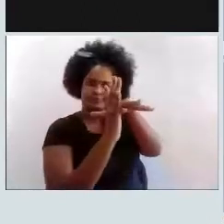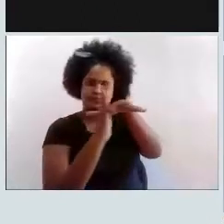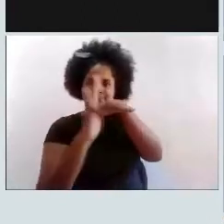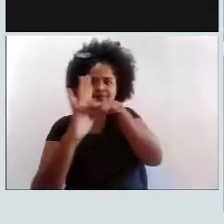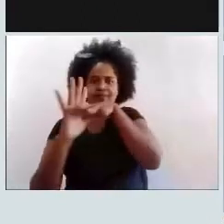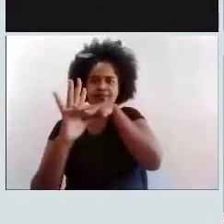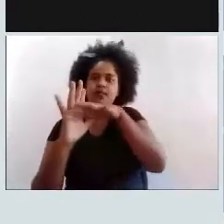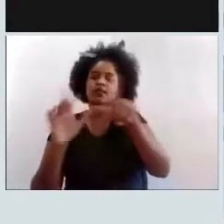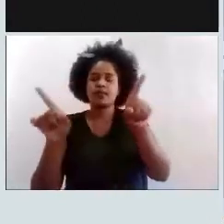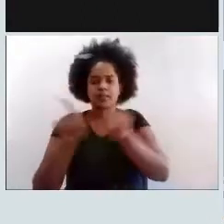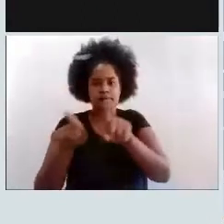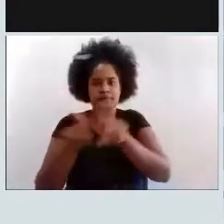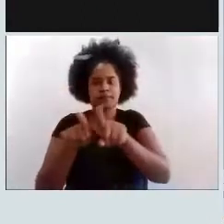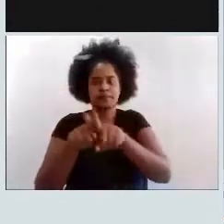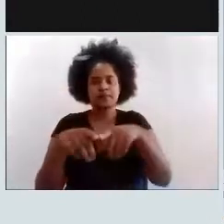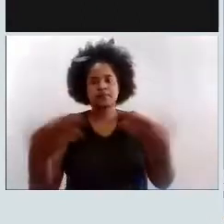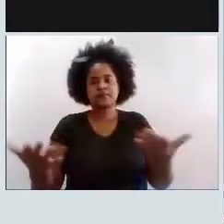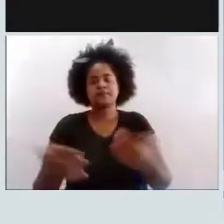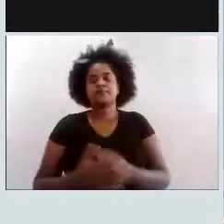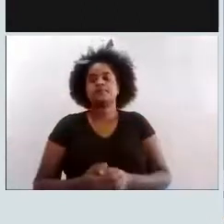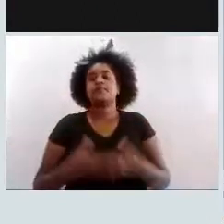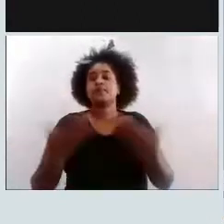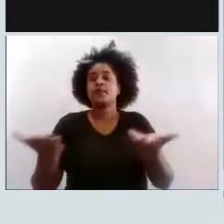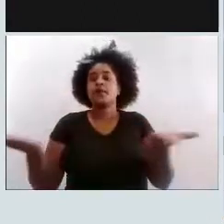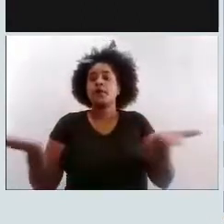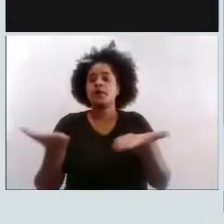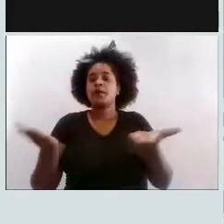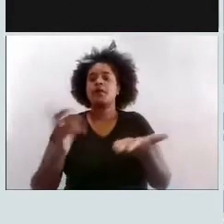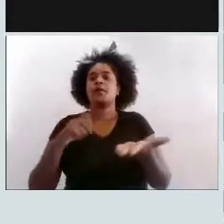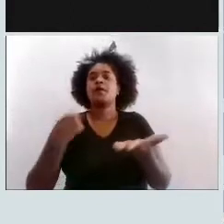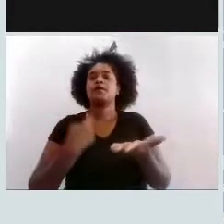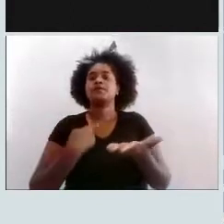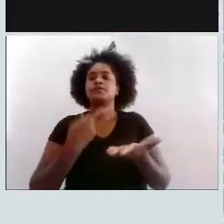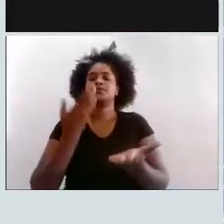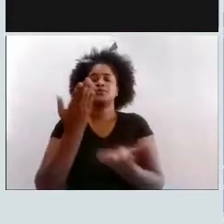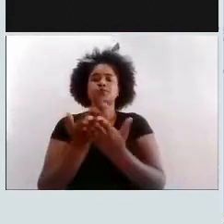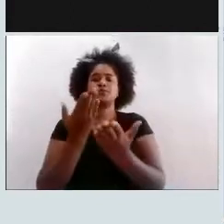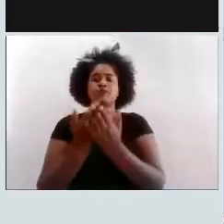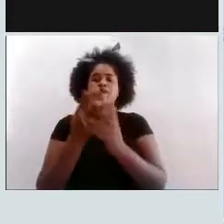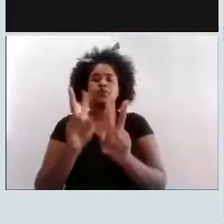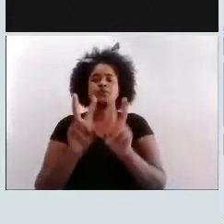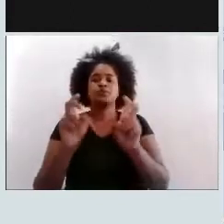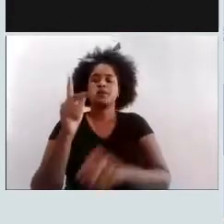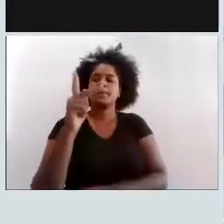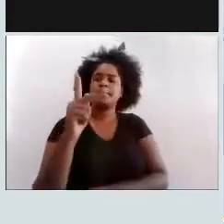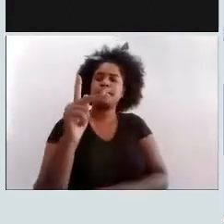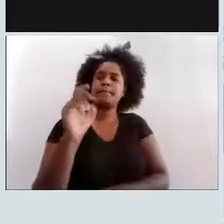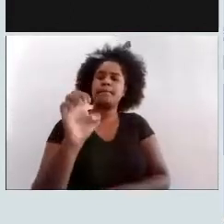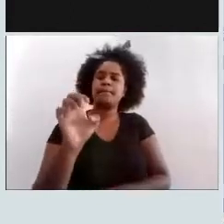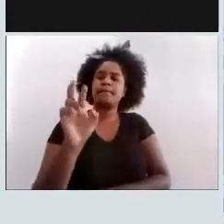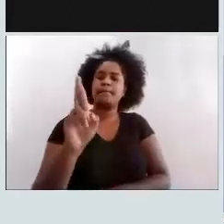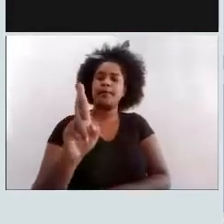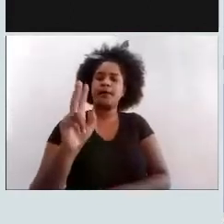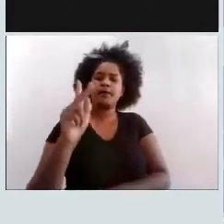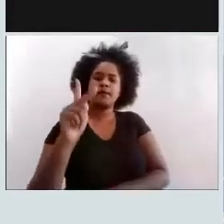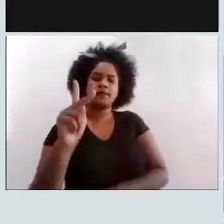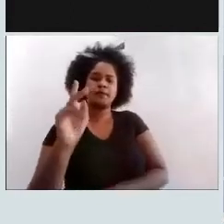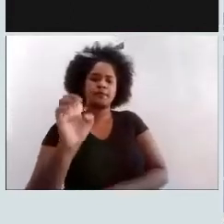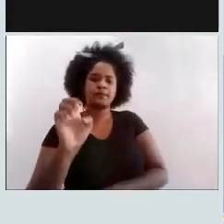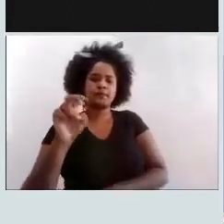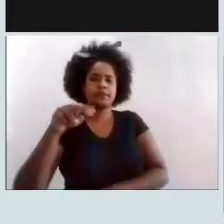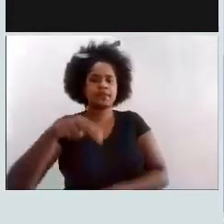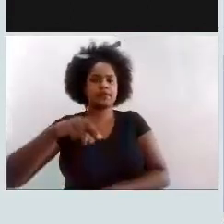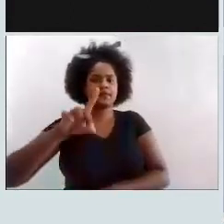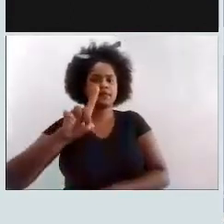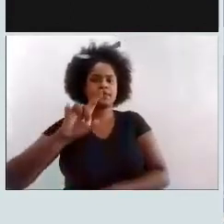E agora também nós vamos ver sobre o perpendicularismo entre retas, onde as retas